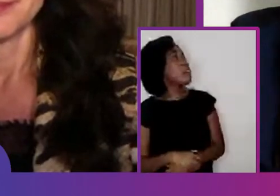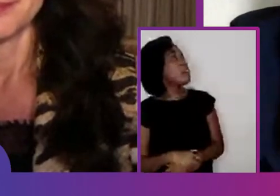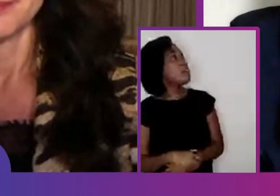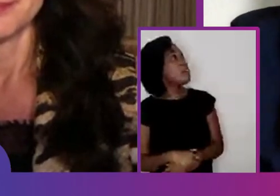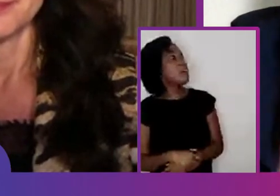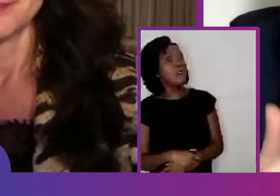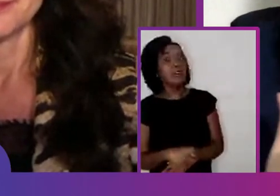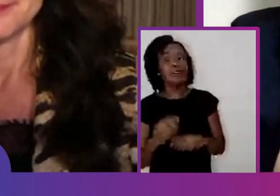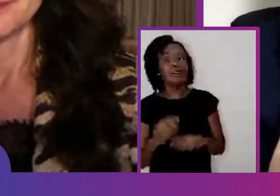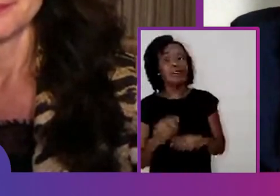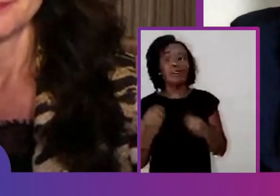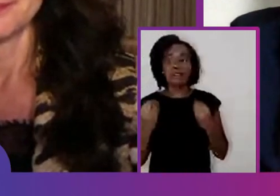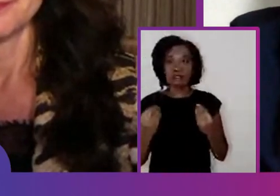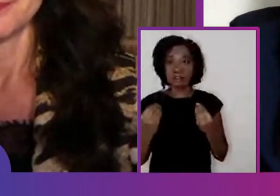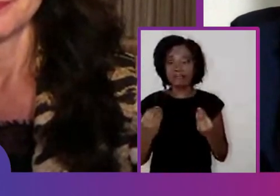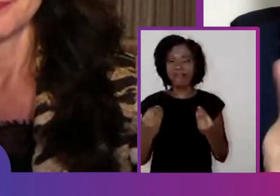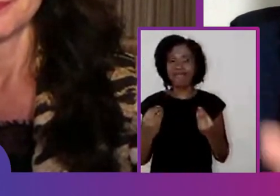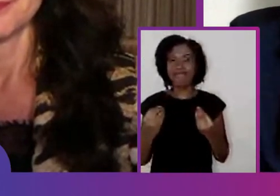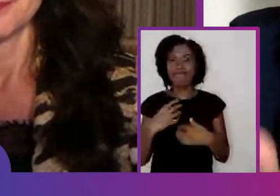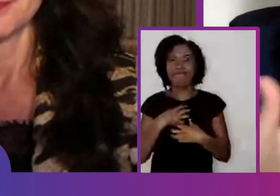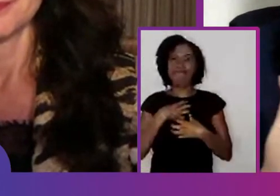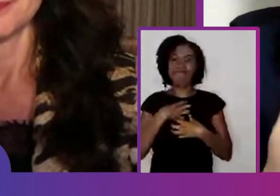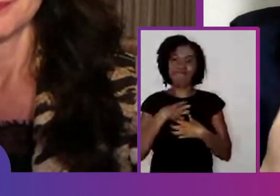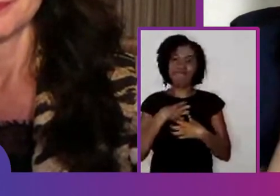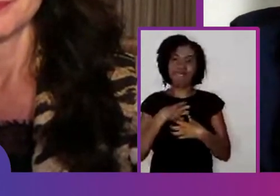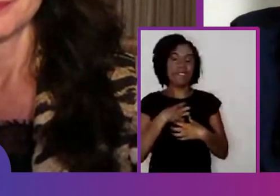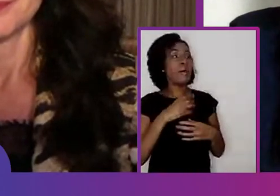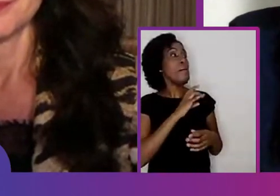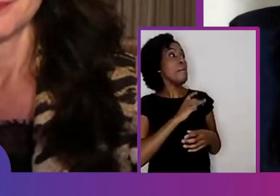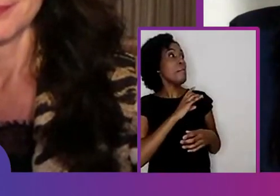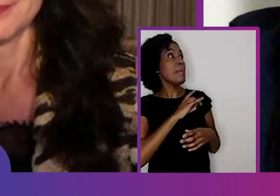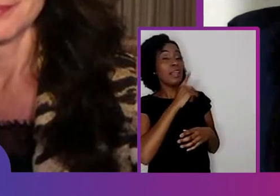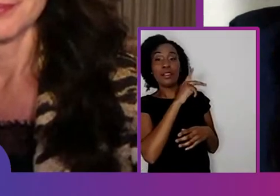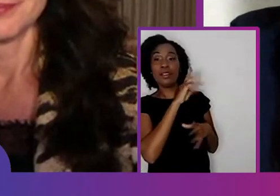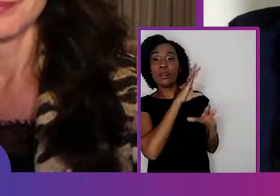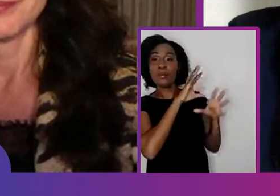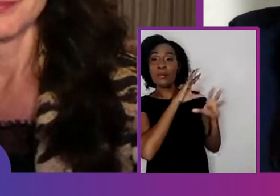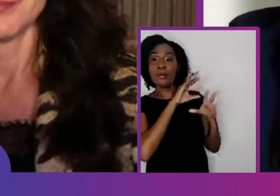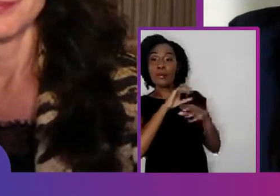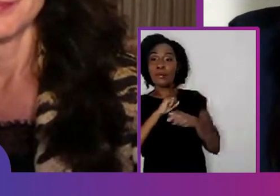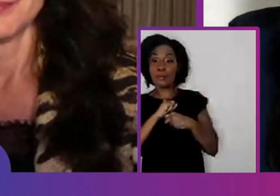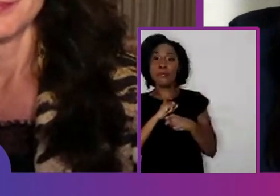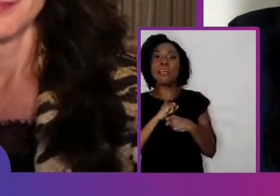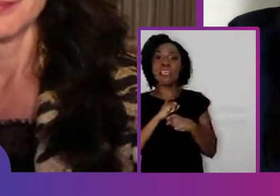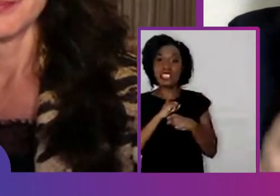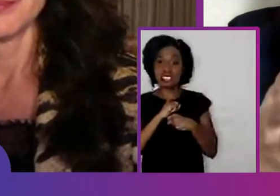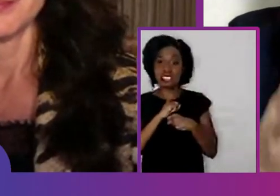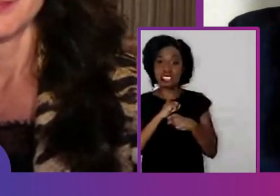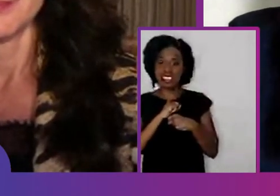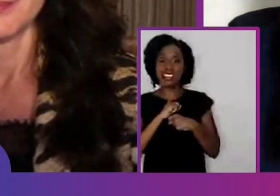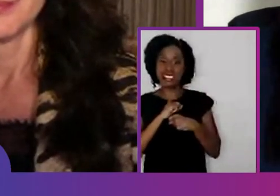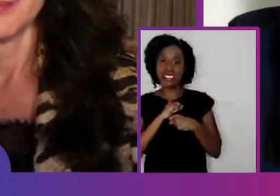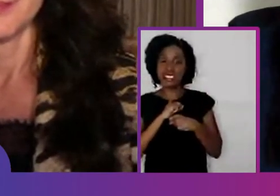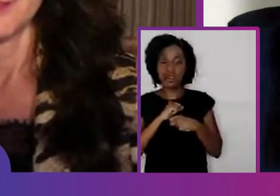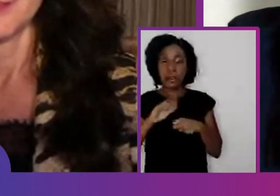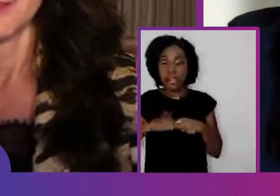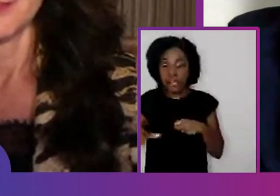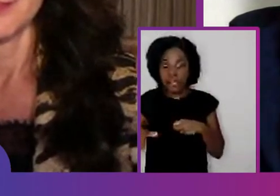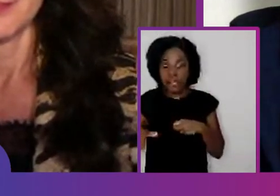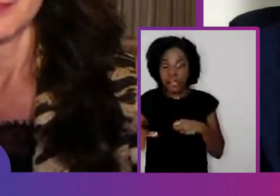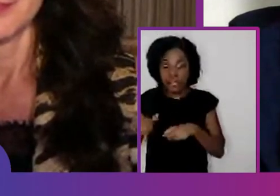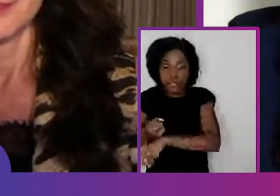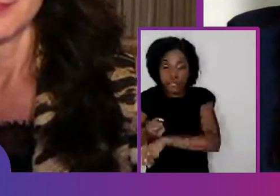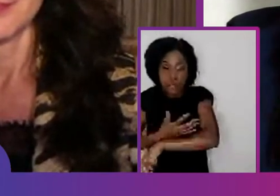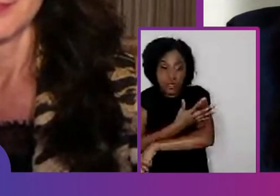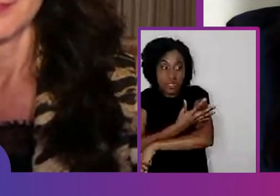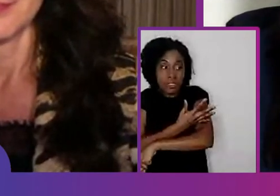É óbvio que ela vai viver o seu medo. A emoção da criança é o espelho da emoção do adulto. Então, se você tiver serenidade